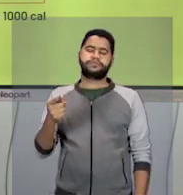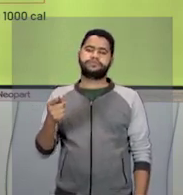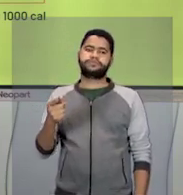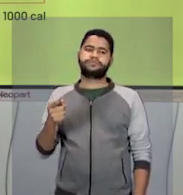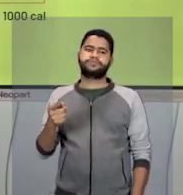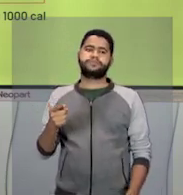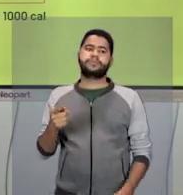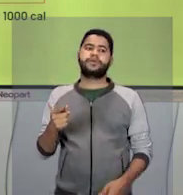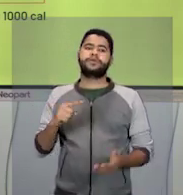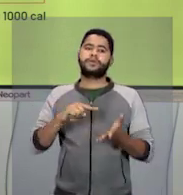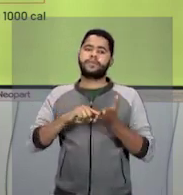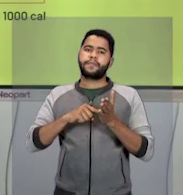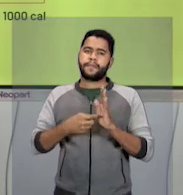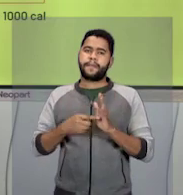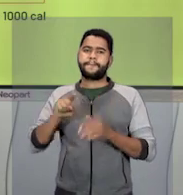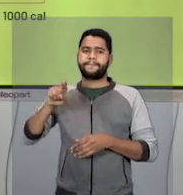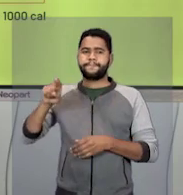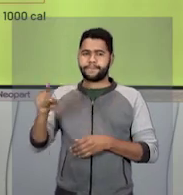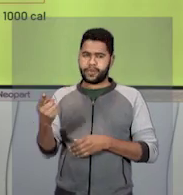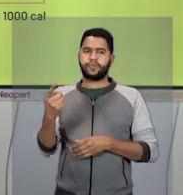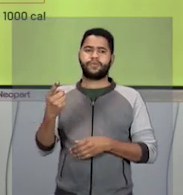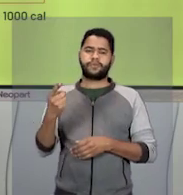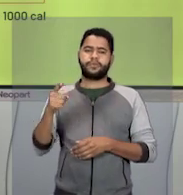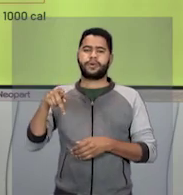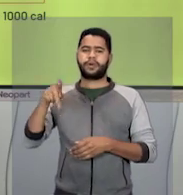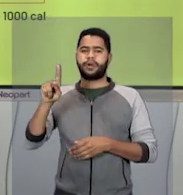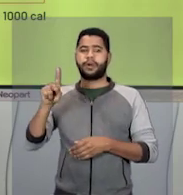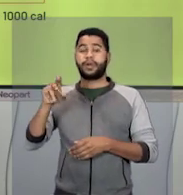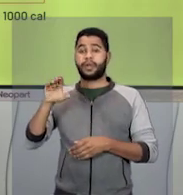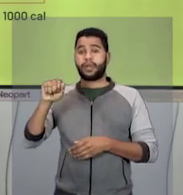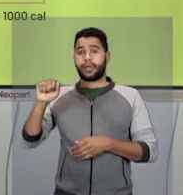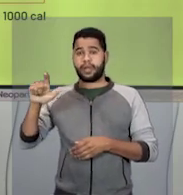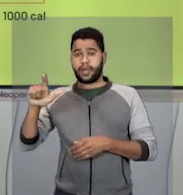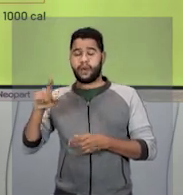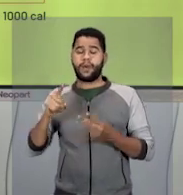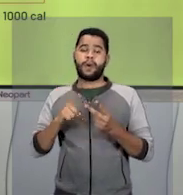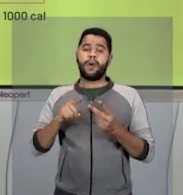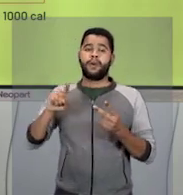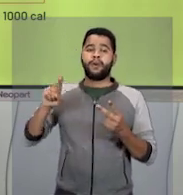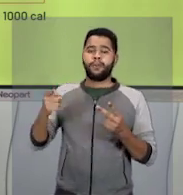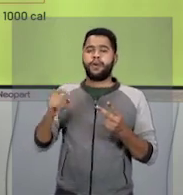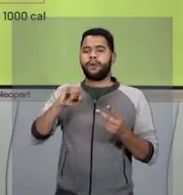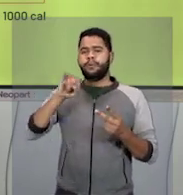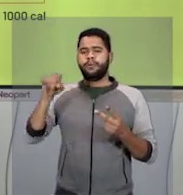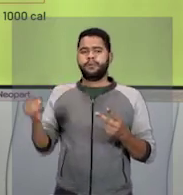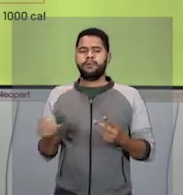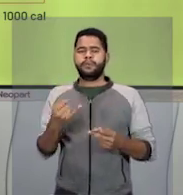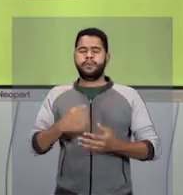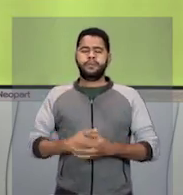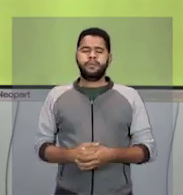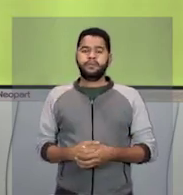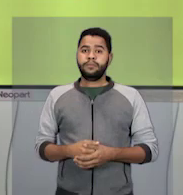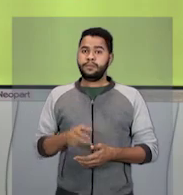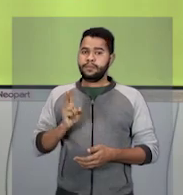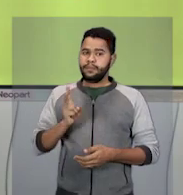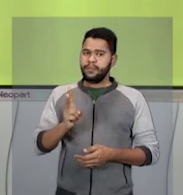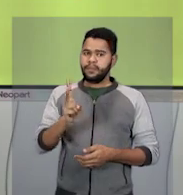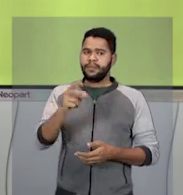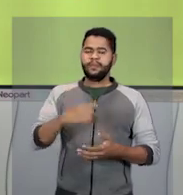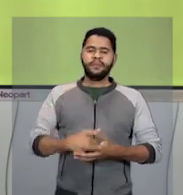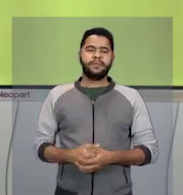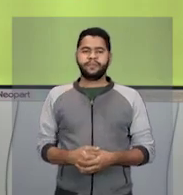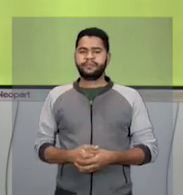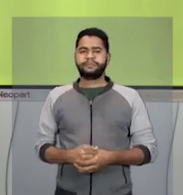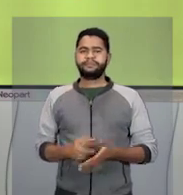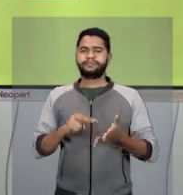múltiplo quer dizer 1000 calorias ou 1000 joules. Continuando,